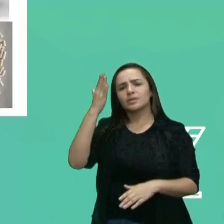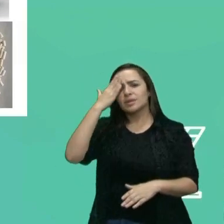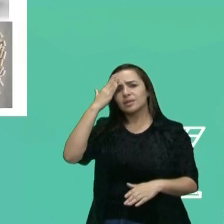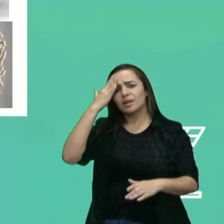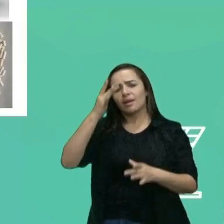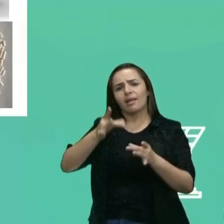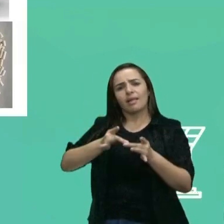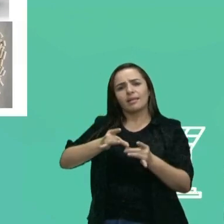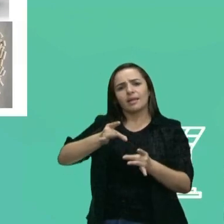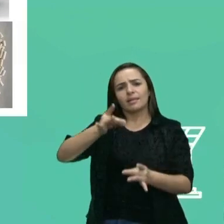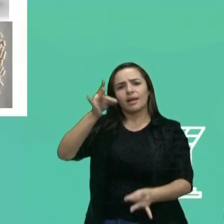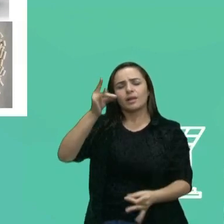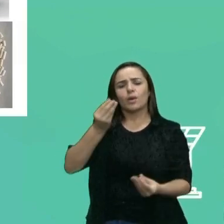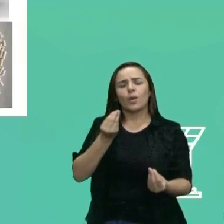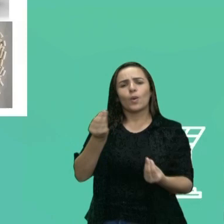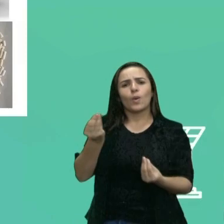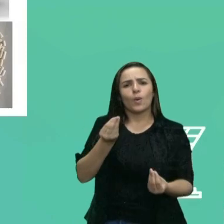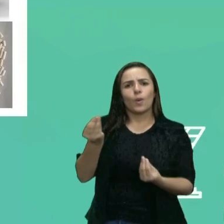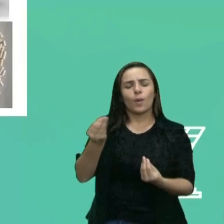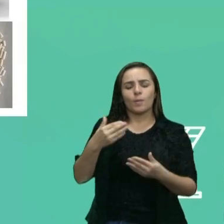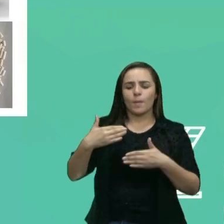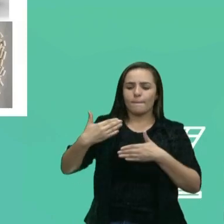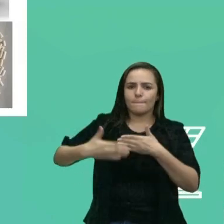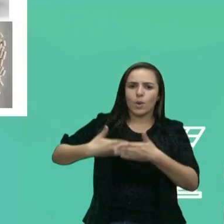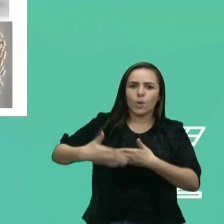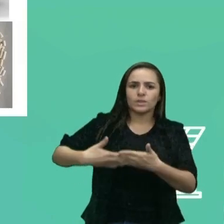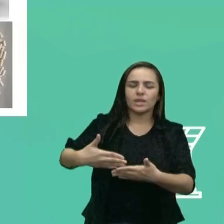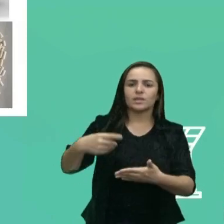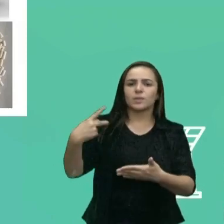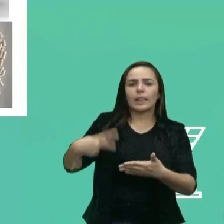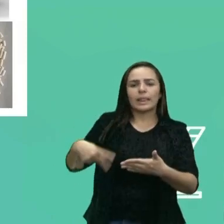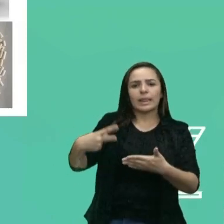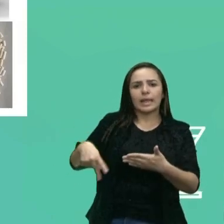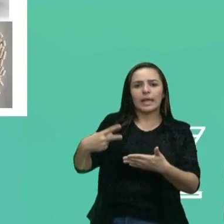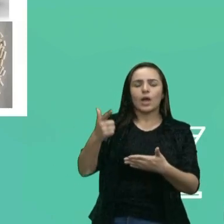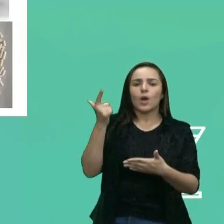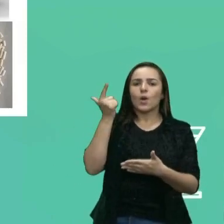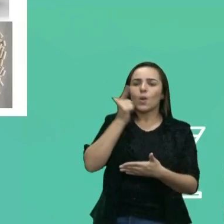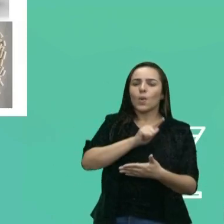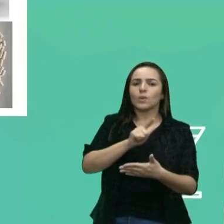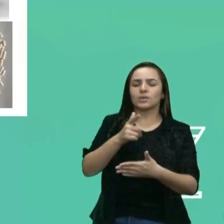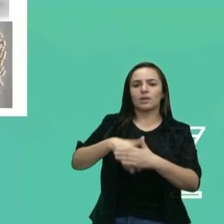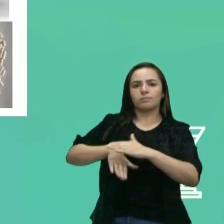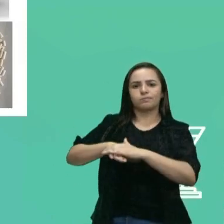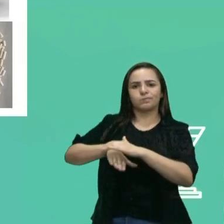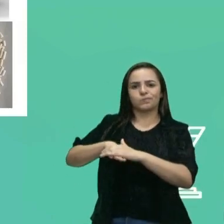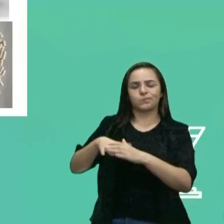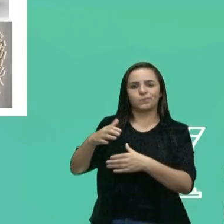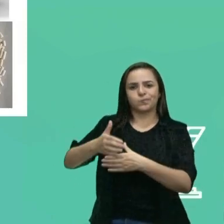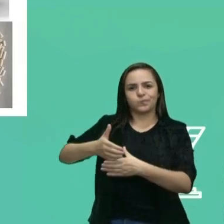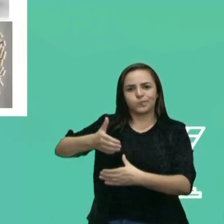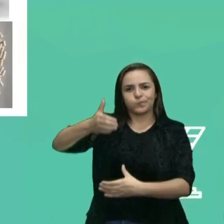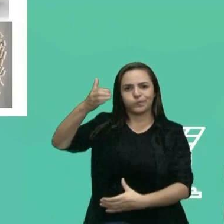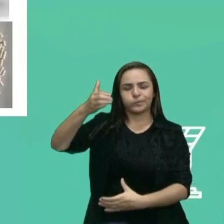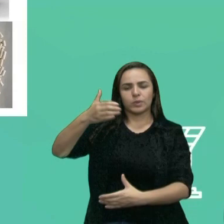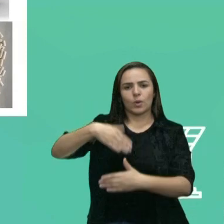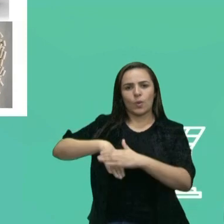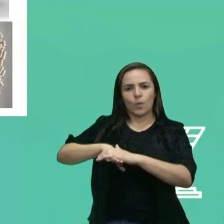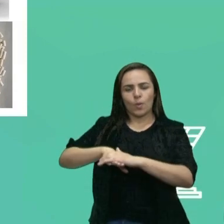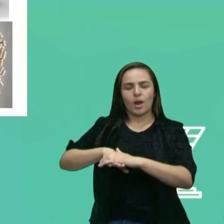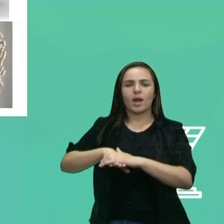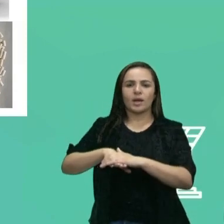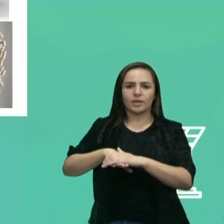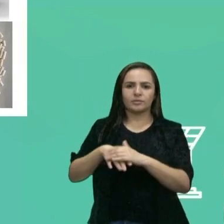ou chegar a um processo de shaping, de conformação, quer de monolitos, quer